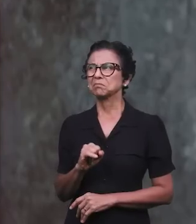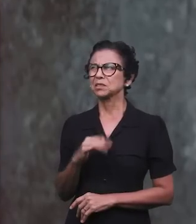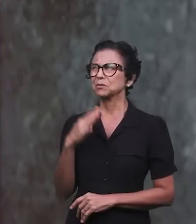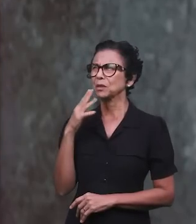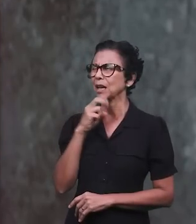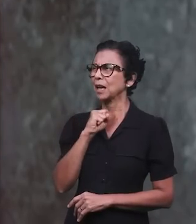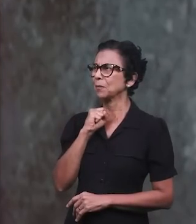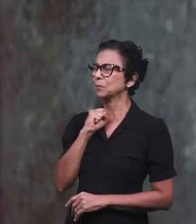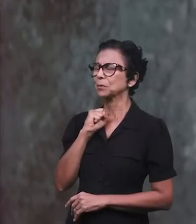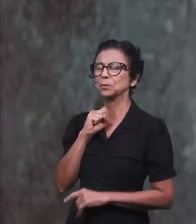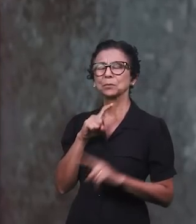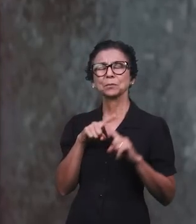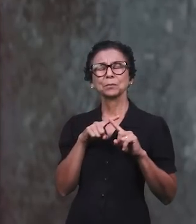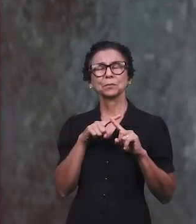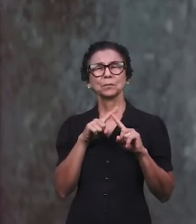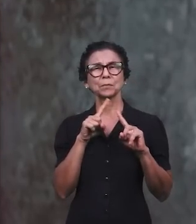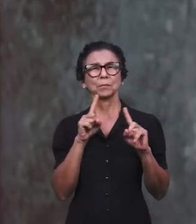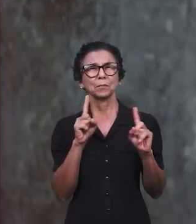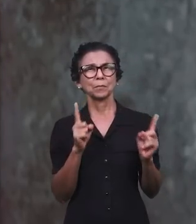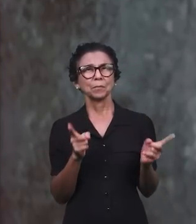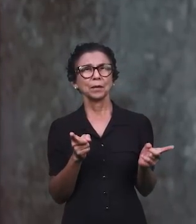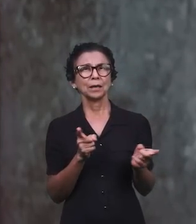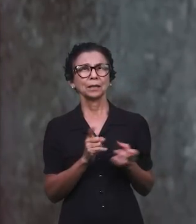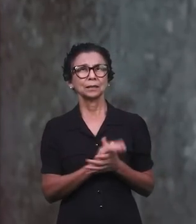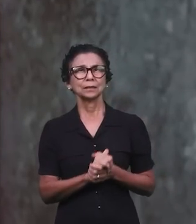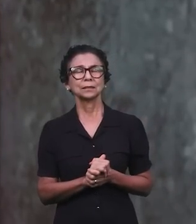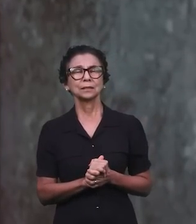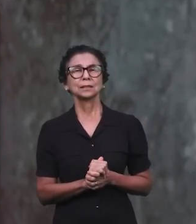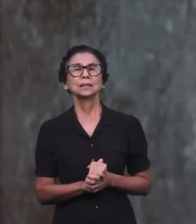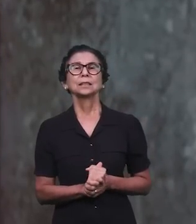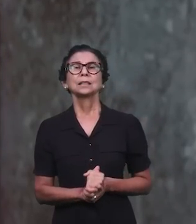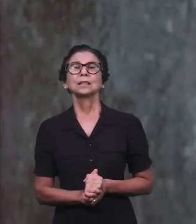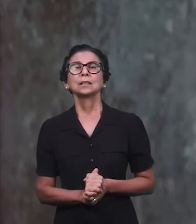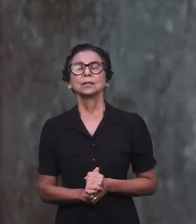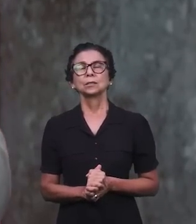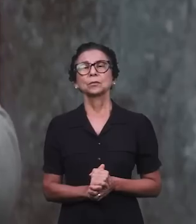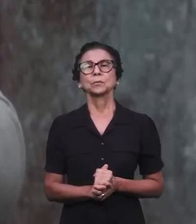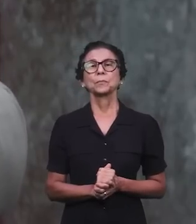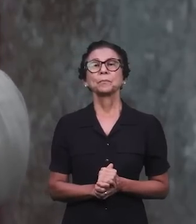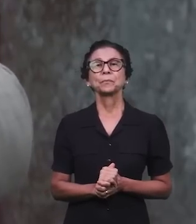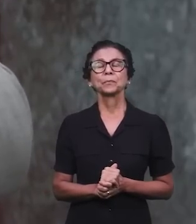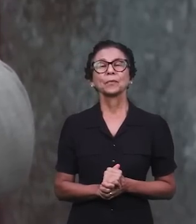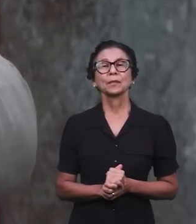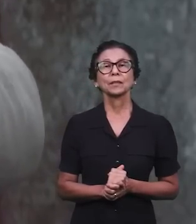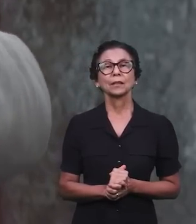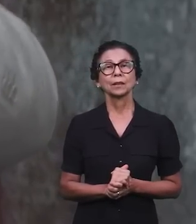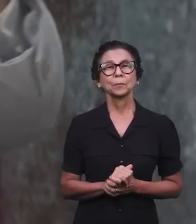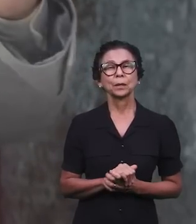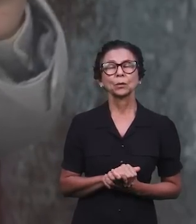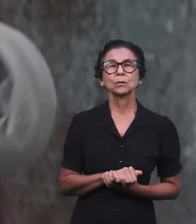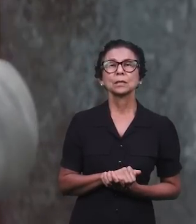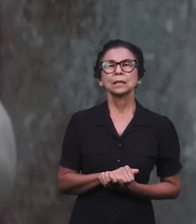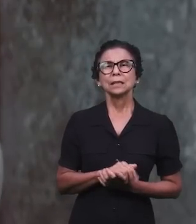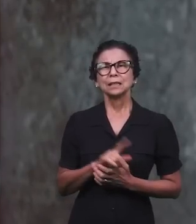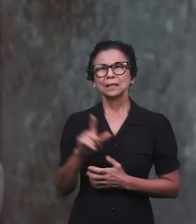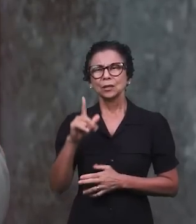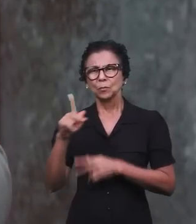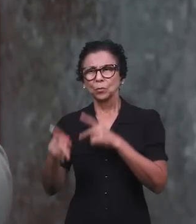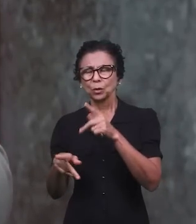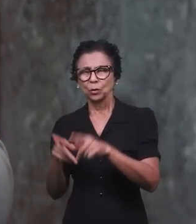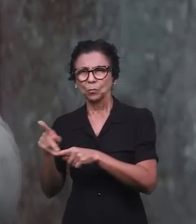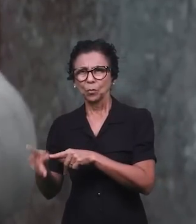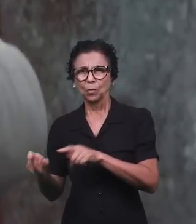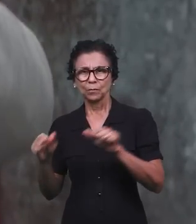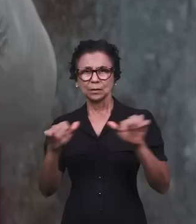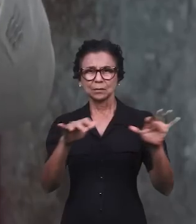rápido, mas a reutilização da língua, né, do hebraico, porque o povo estava espalhado, uns na França, outros